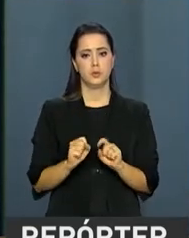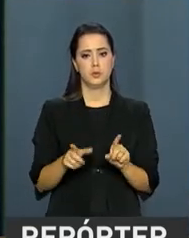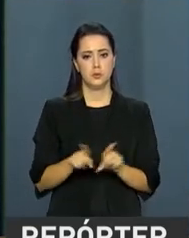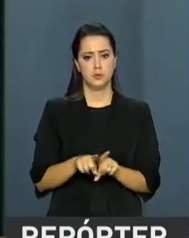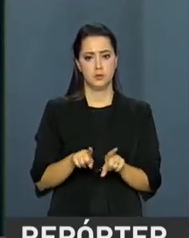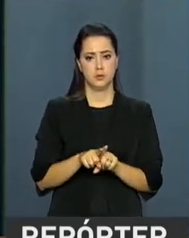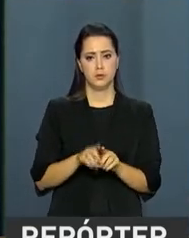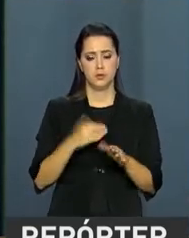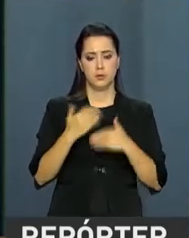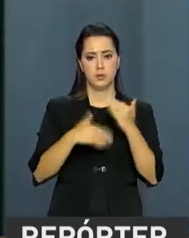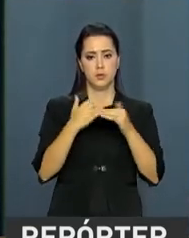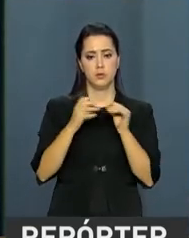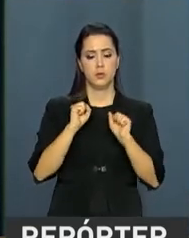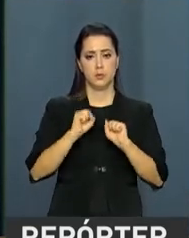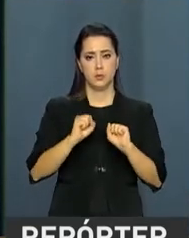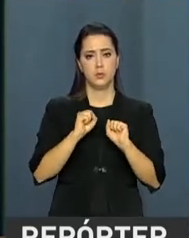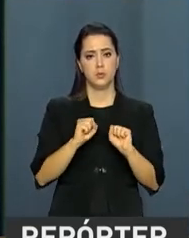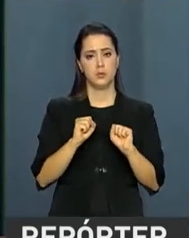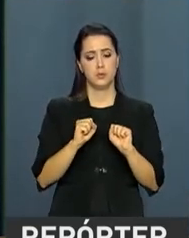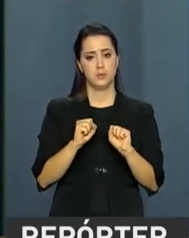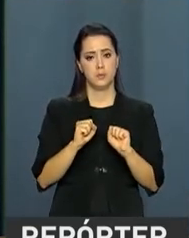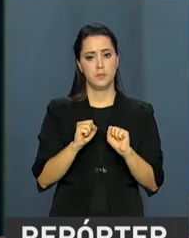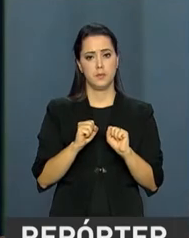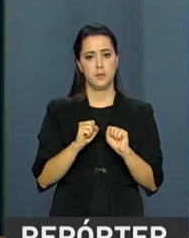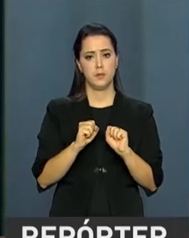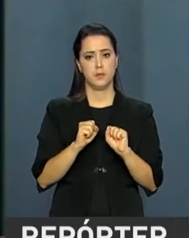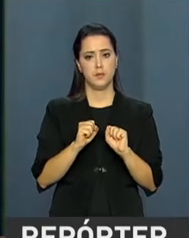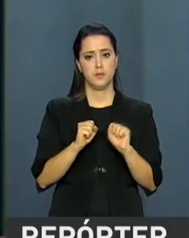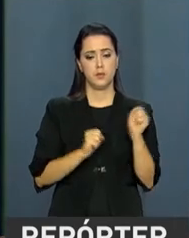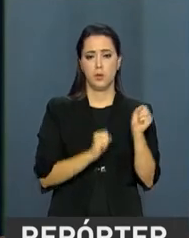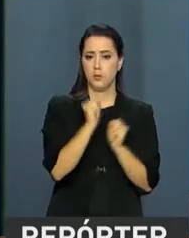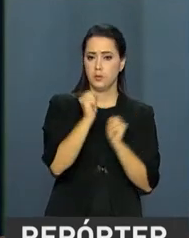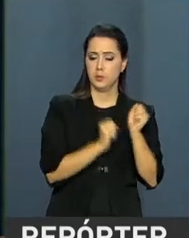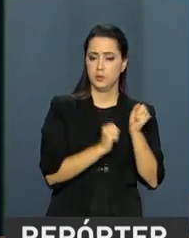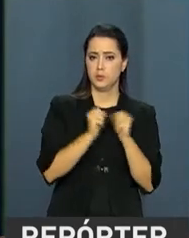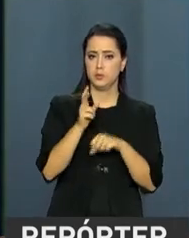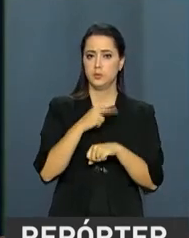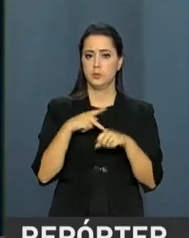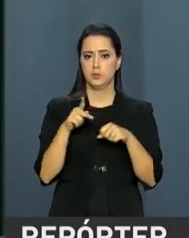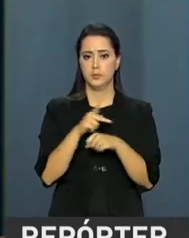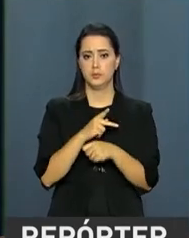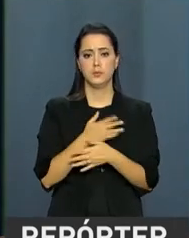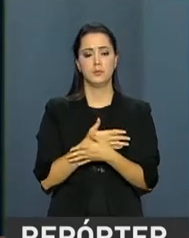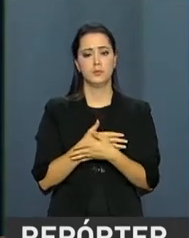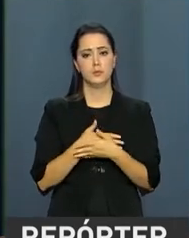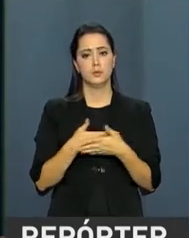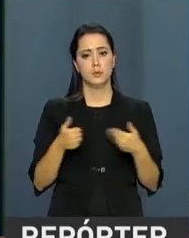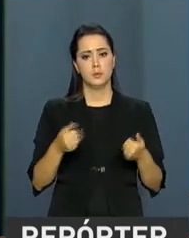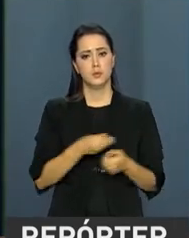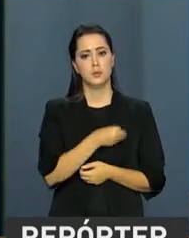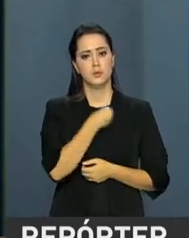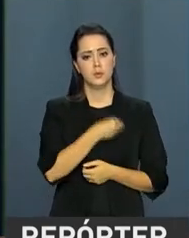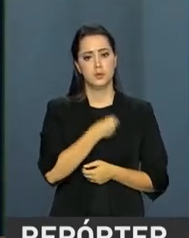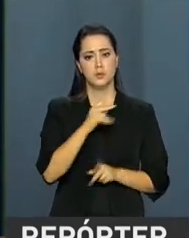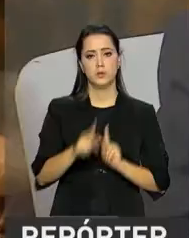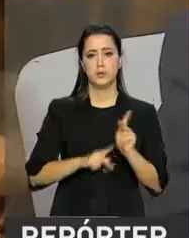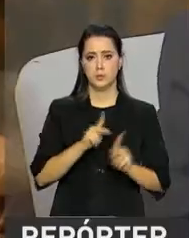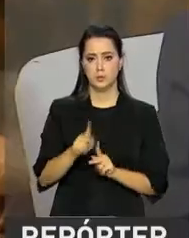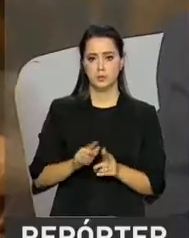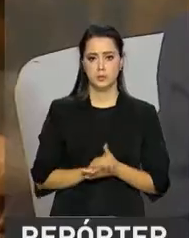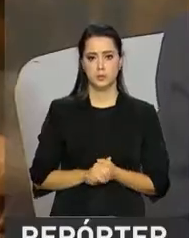de aumento da capacidade produtiva do país e da qualidade de vida de sua população